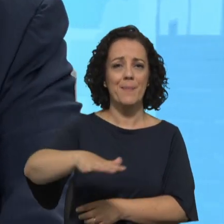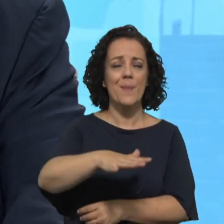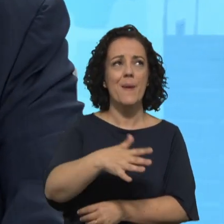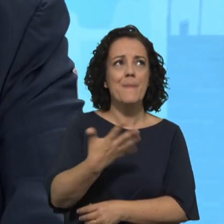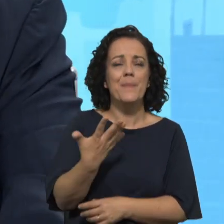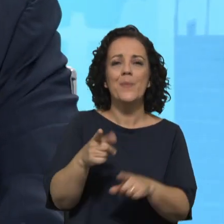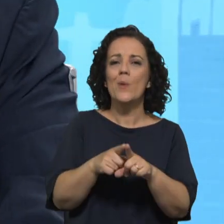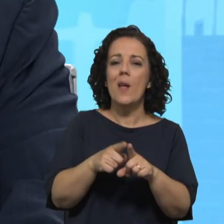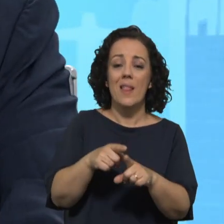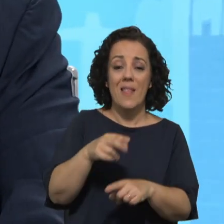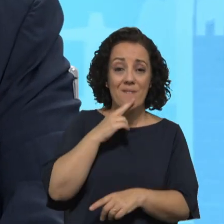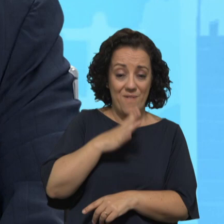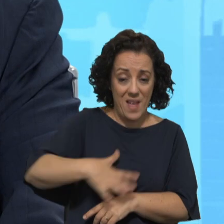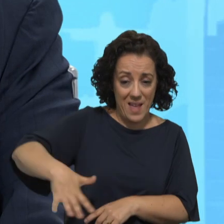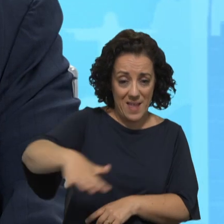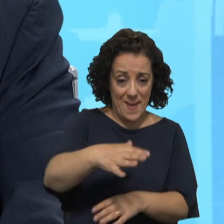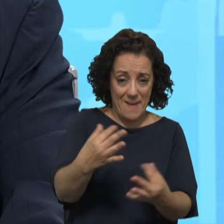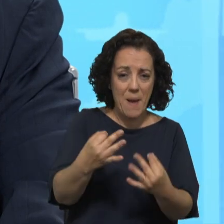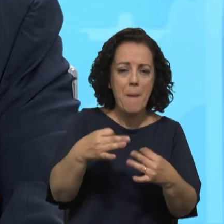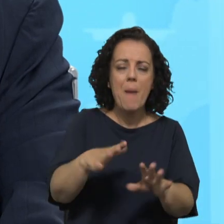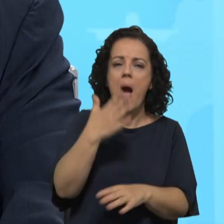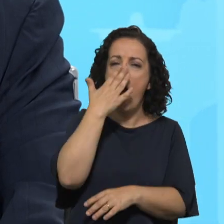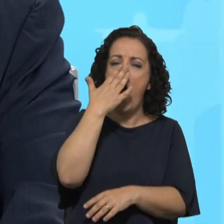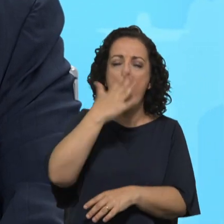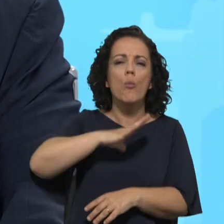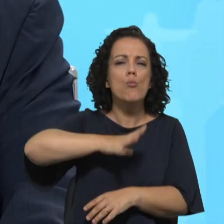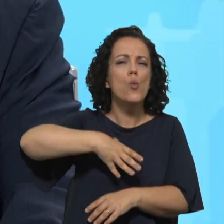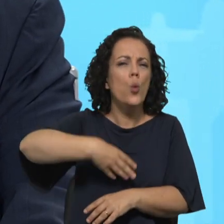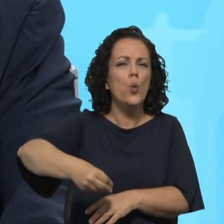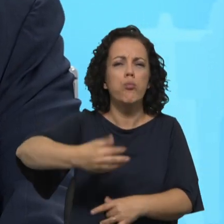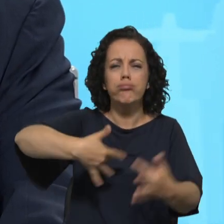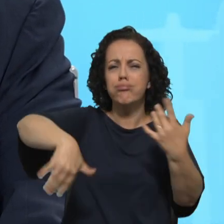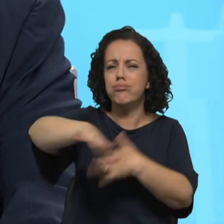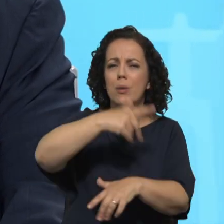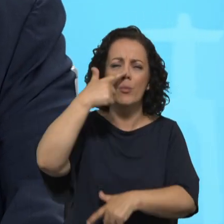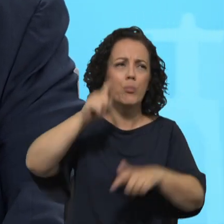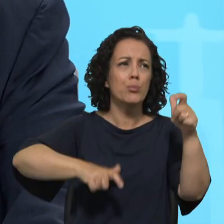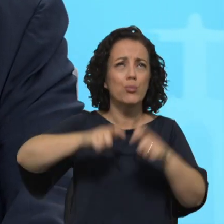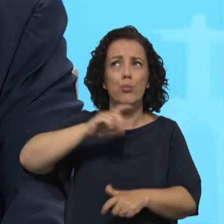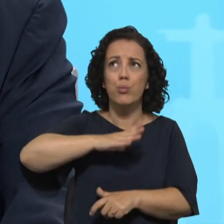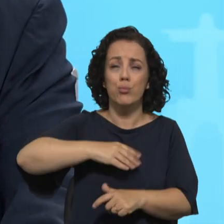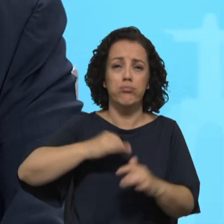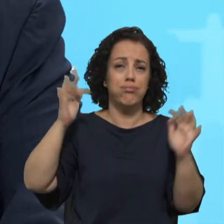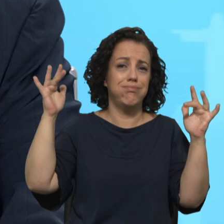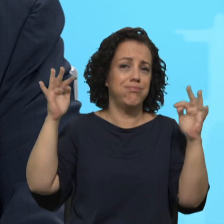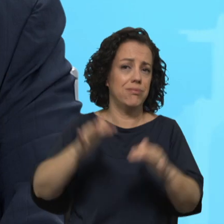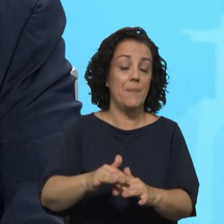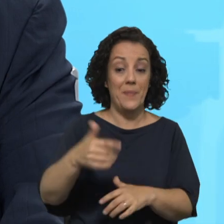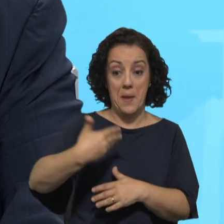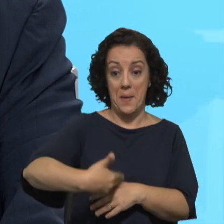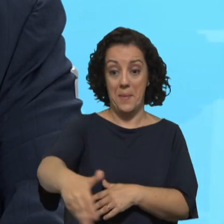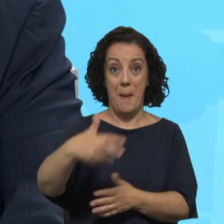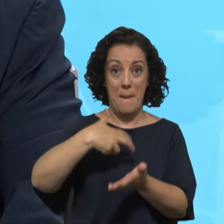lugar do mundo, quer dizer, para ali confluem gente de todo o mundo. Aliás, nesta peregrinação é curioso que